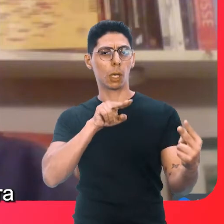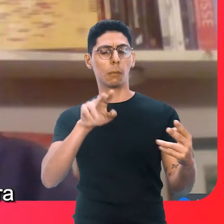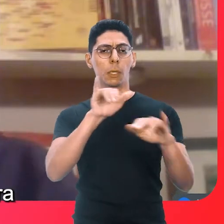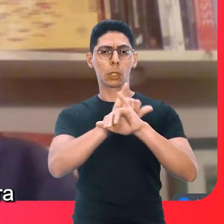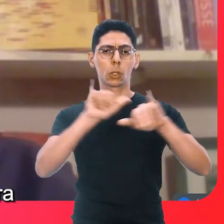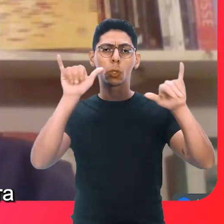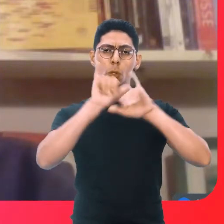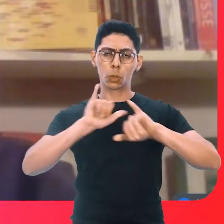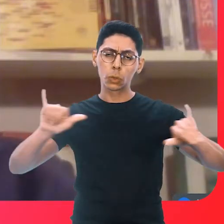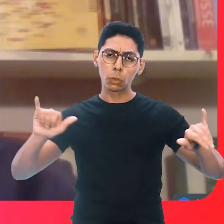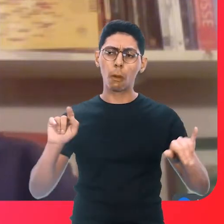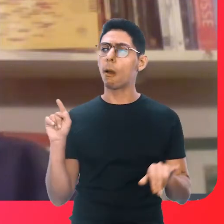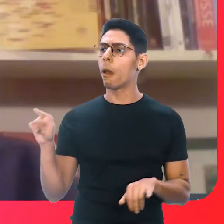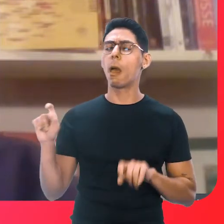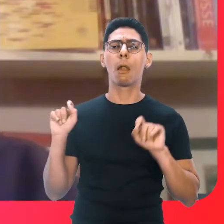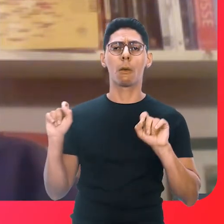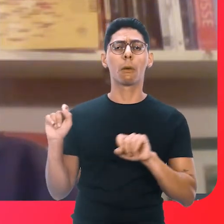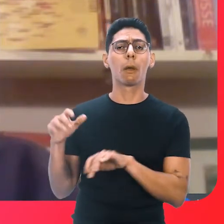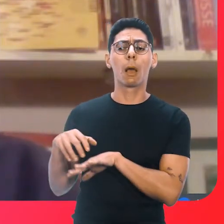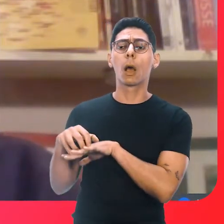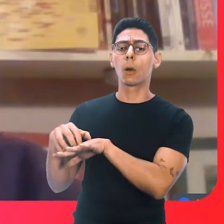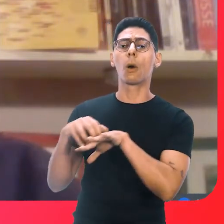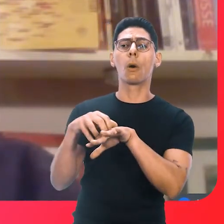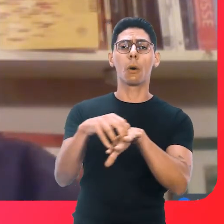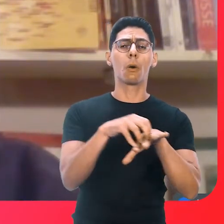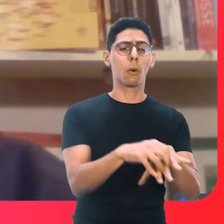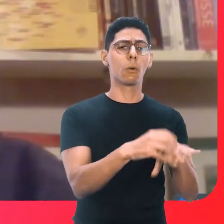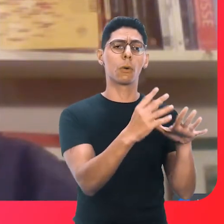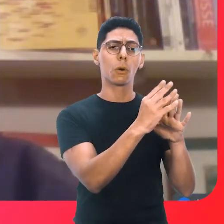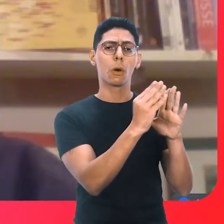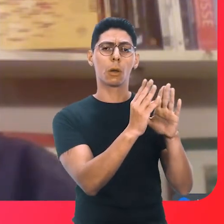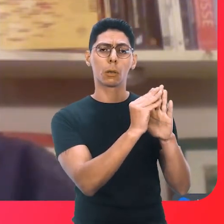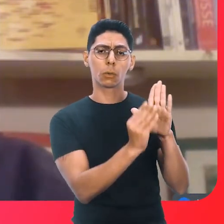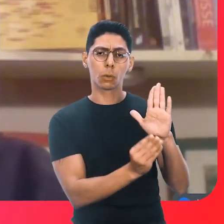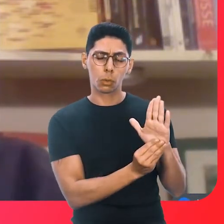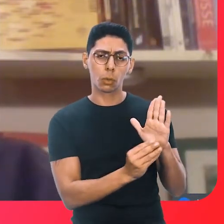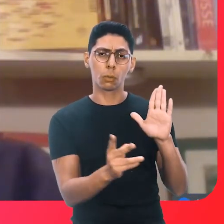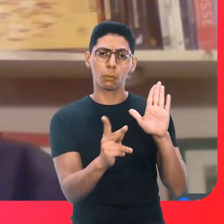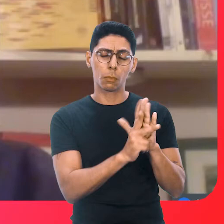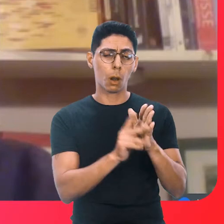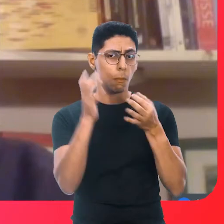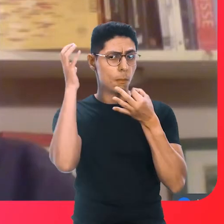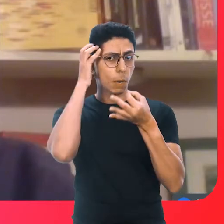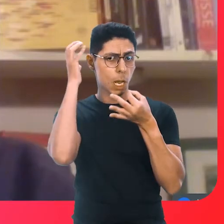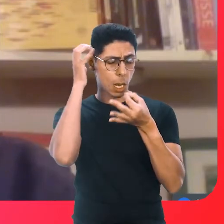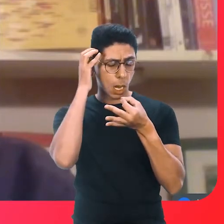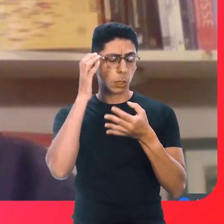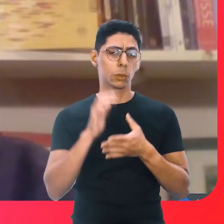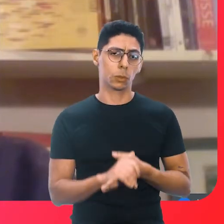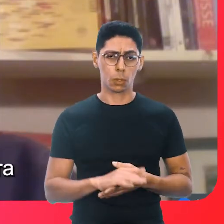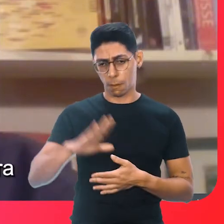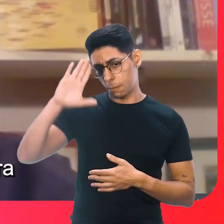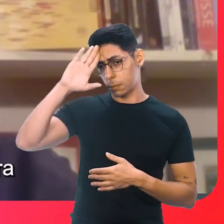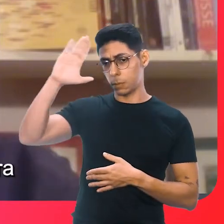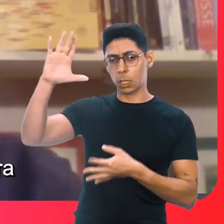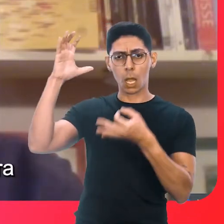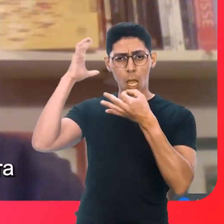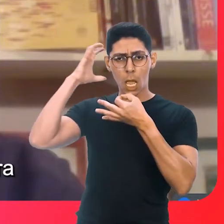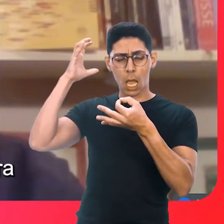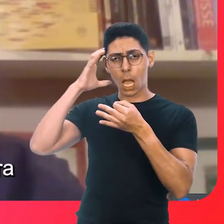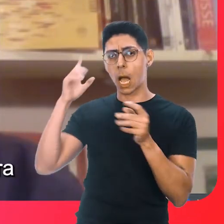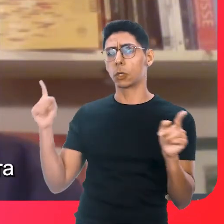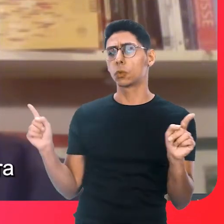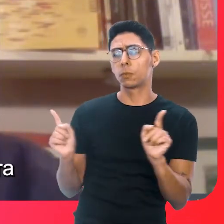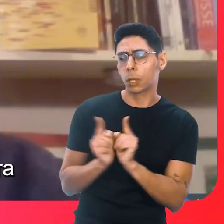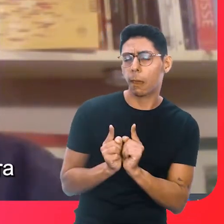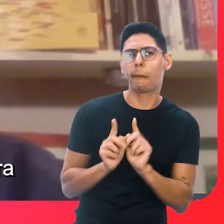é distribuidora de conteúdo para rádios. Ela distribui conteúdo principalmente para rádios pequenas,